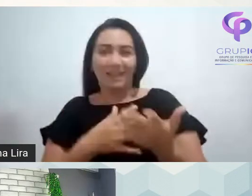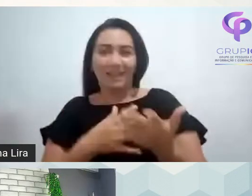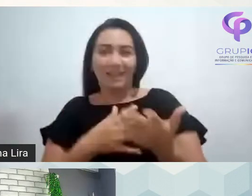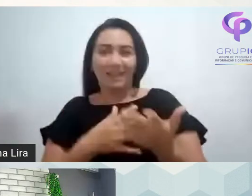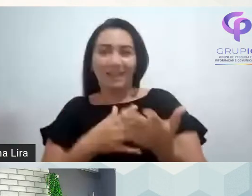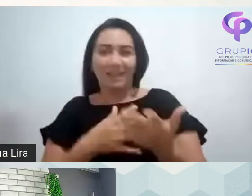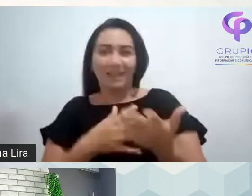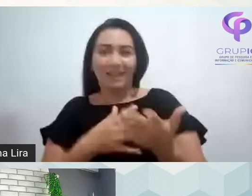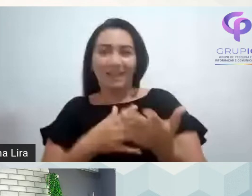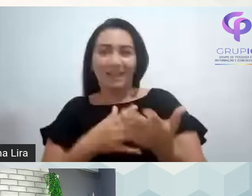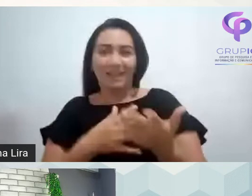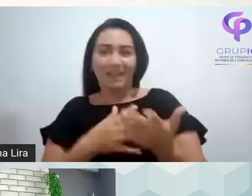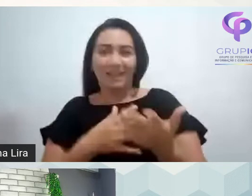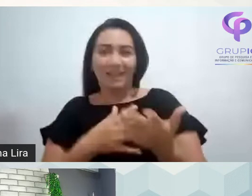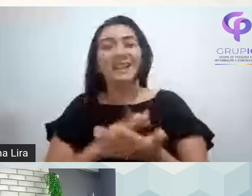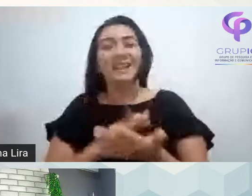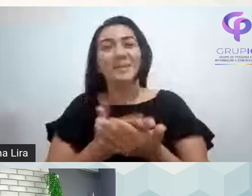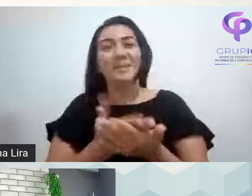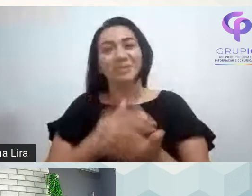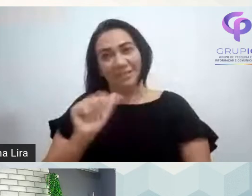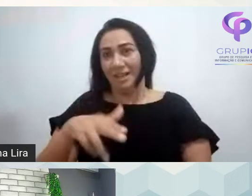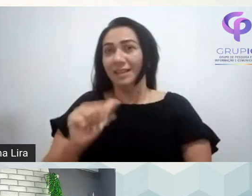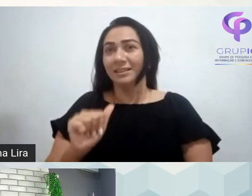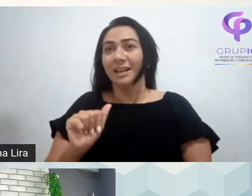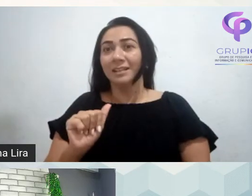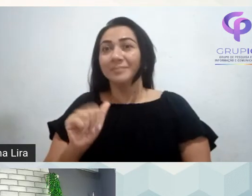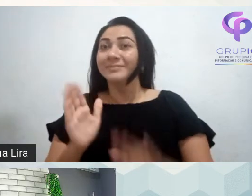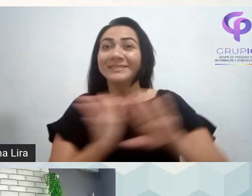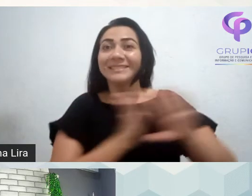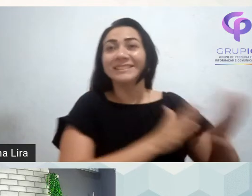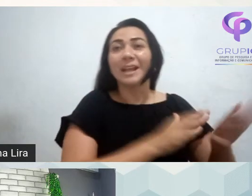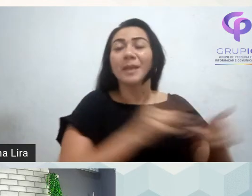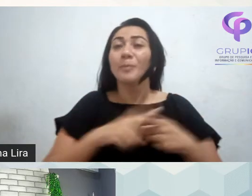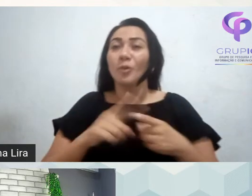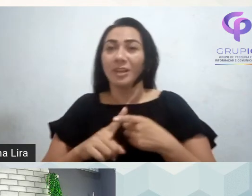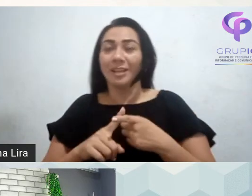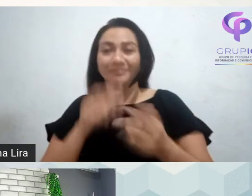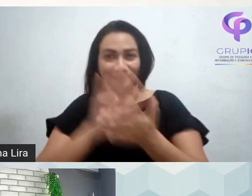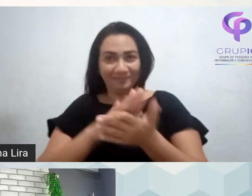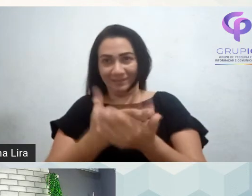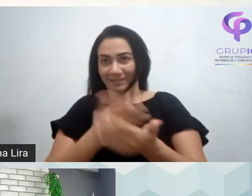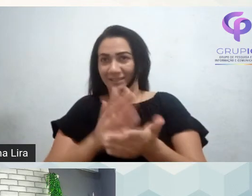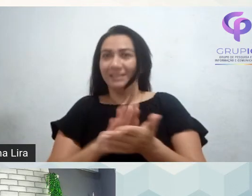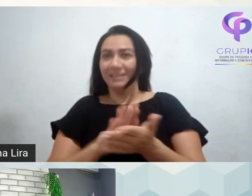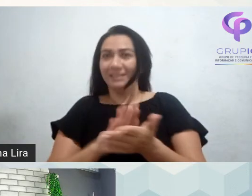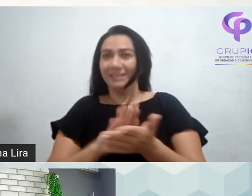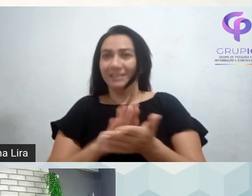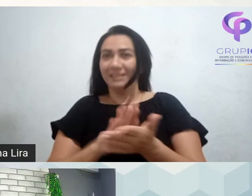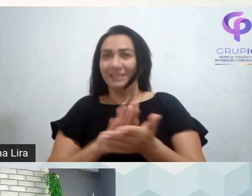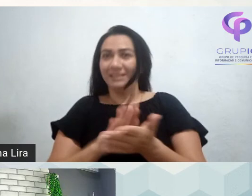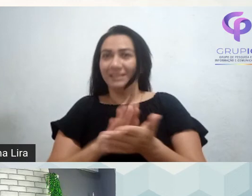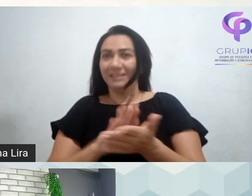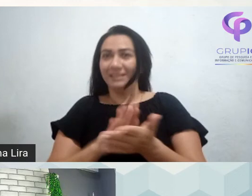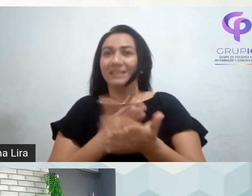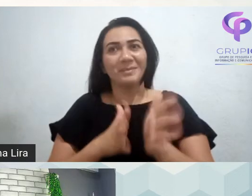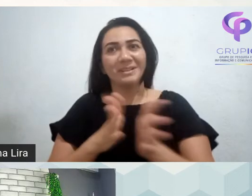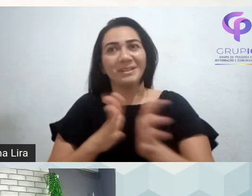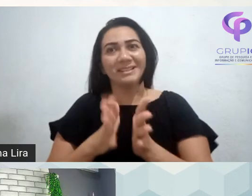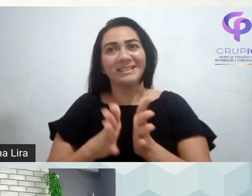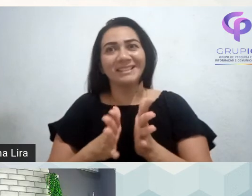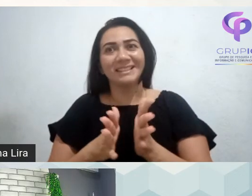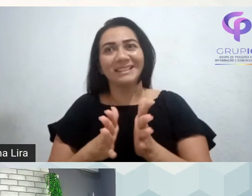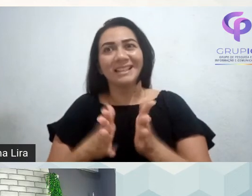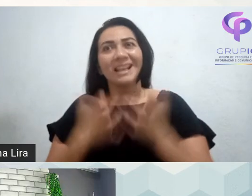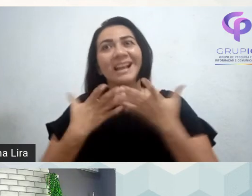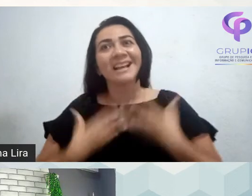sabem que o intérprete de Libras, ele tem que ficar 20 minutos, até 20 minutos, não é? E troca por